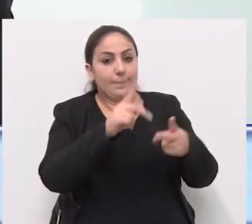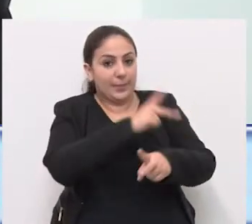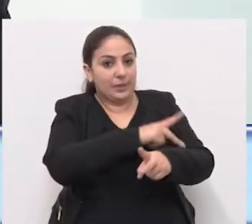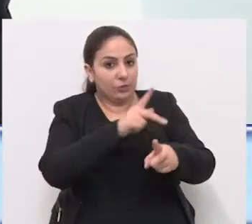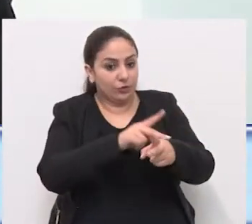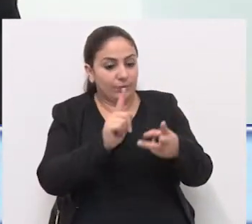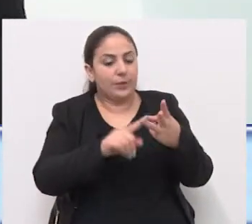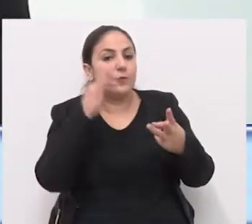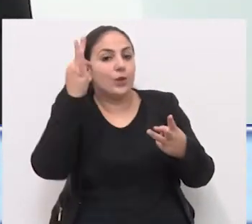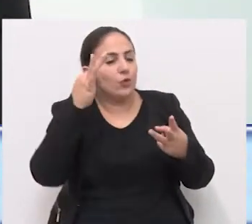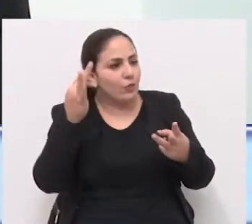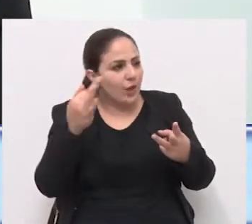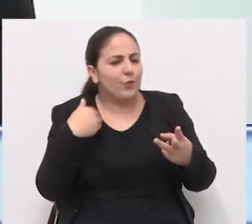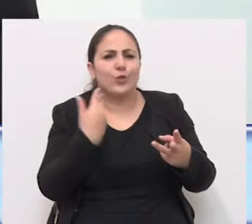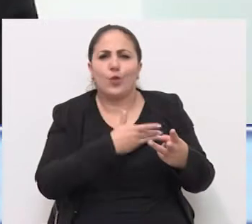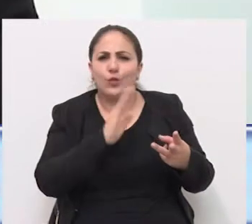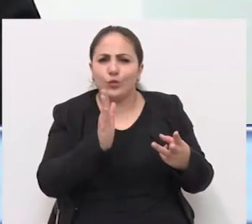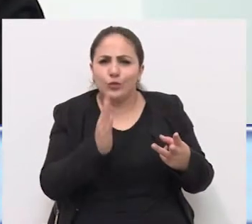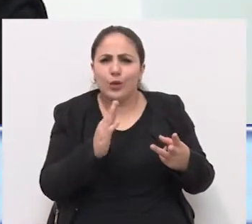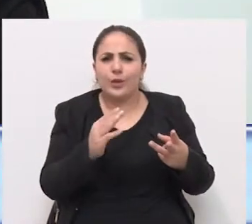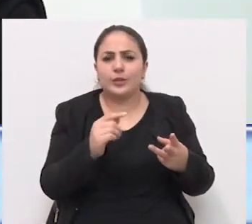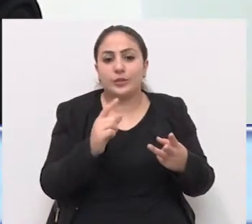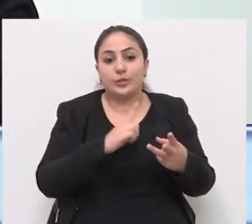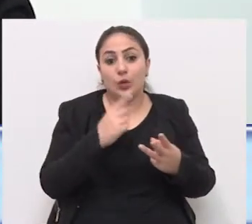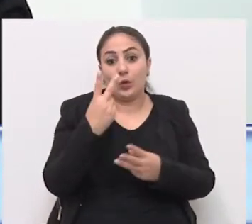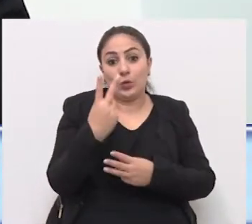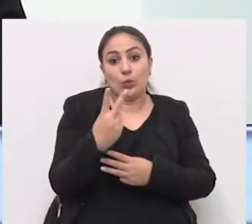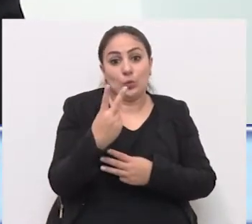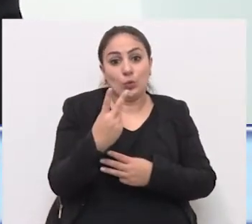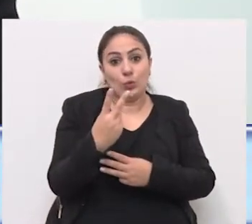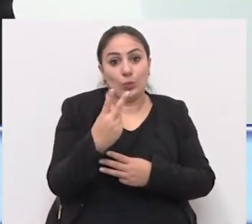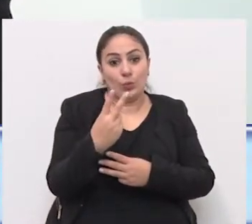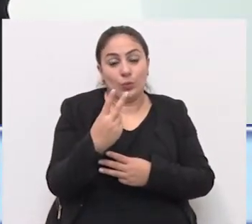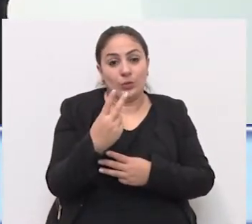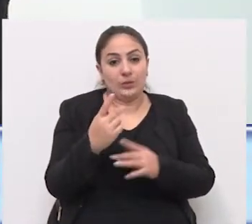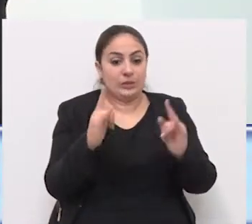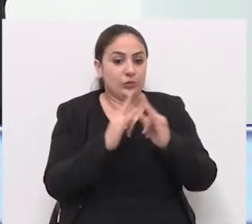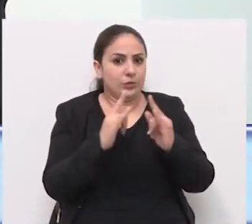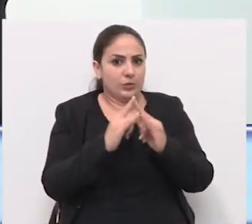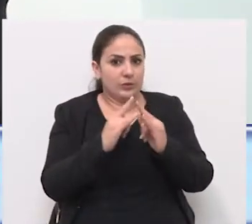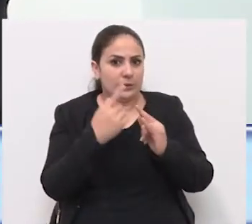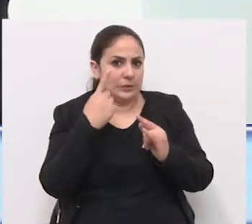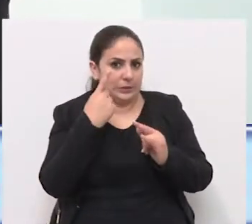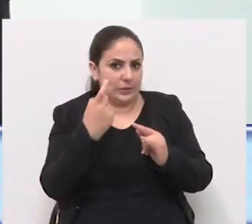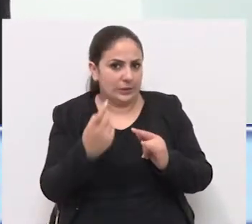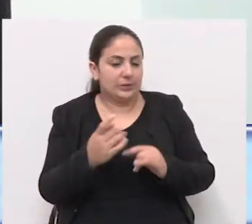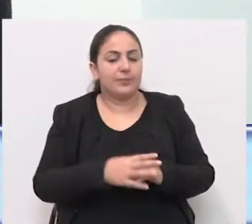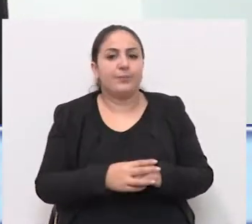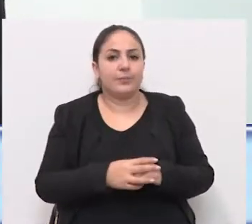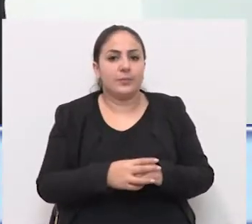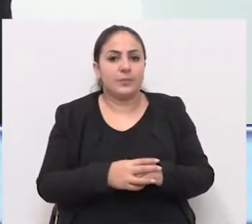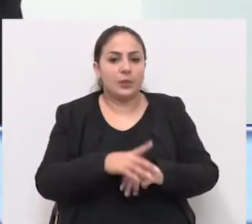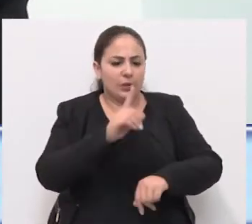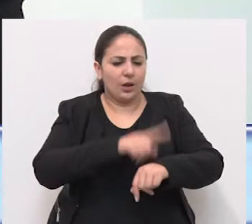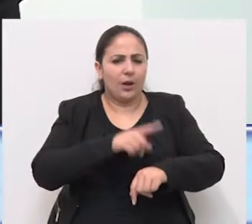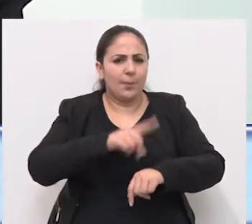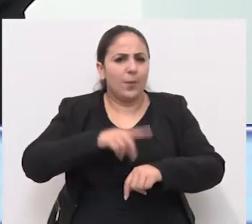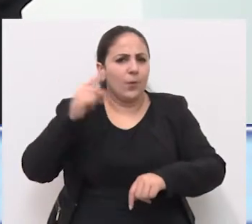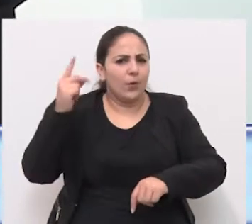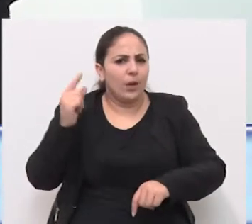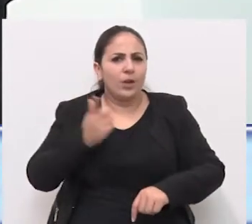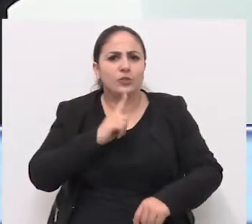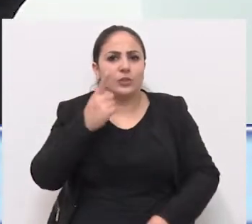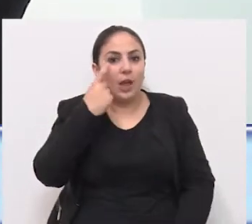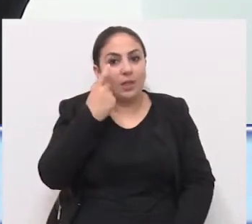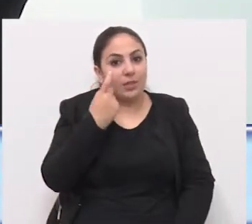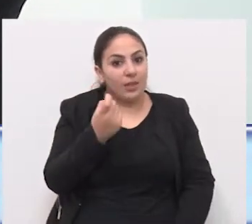de pedagogia e curso de filosofia. Então nós já tínhamos 2 instituições interessantes, né? E já desde aquela